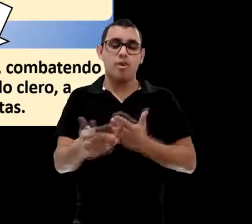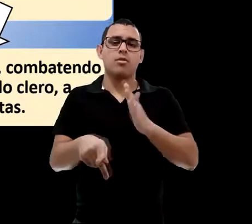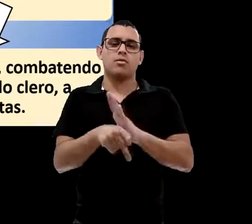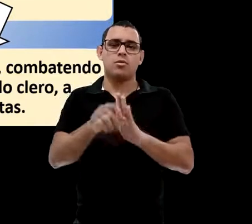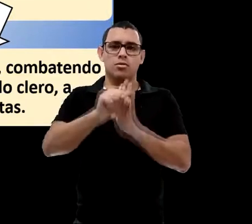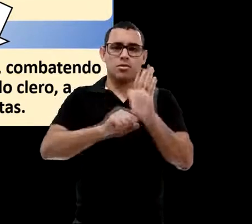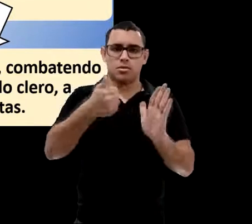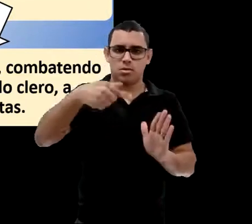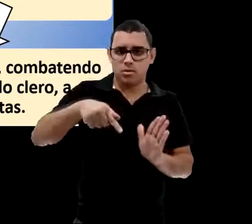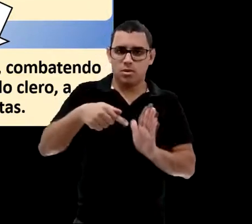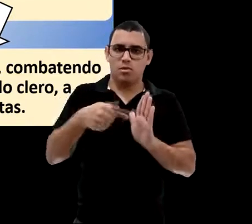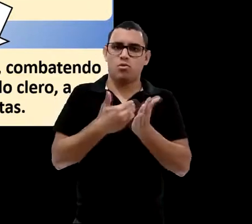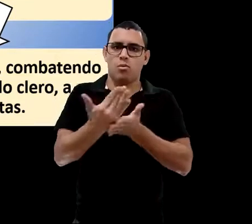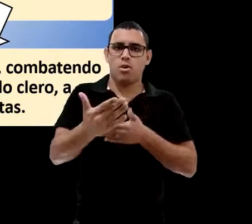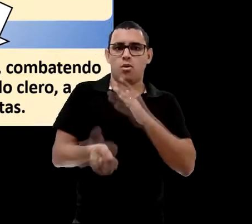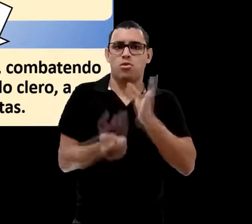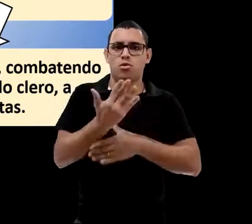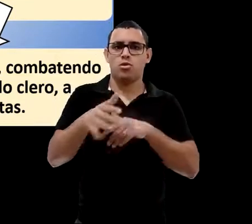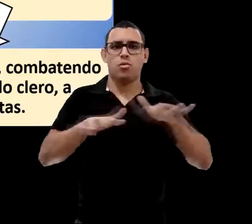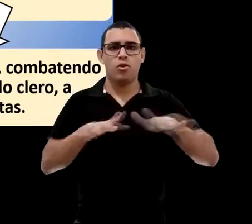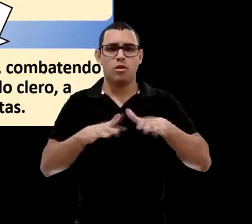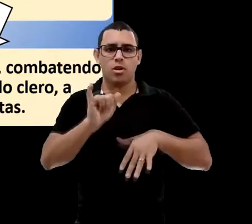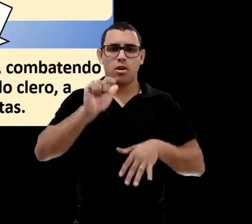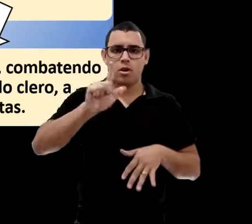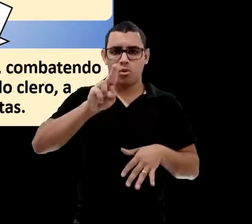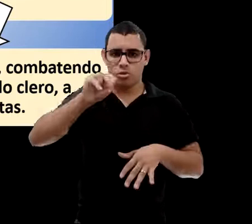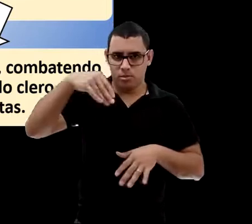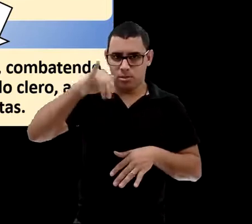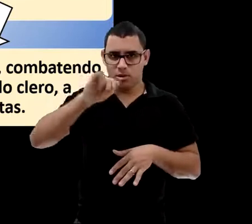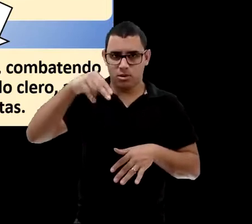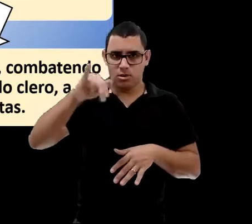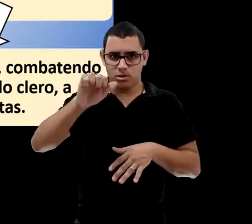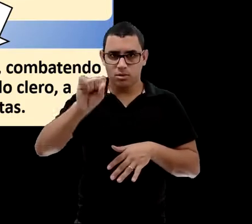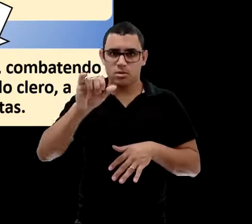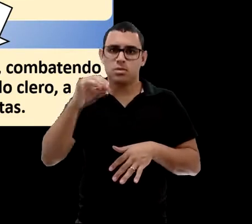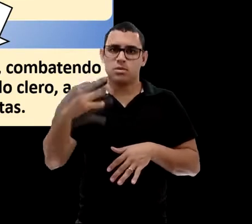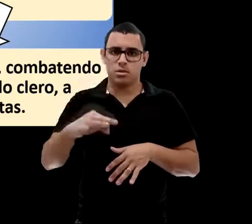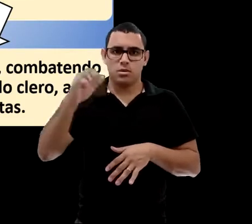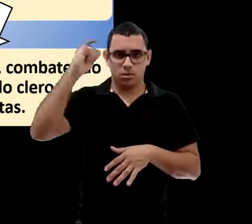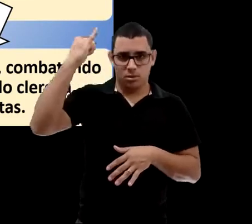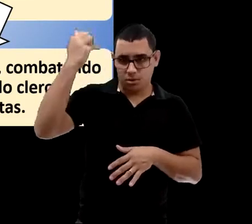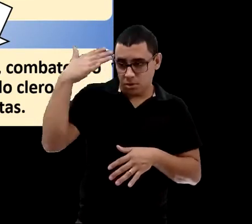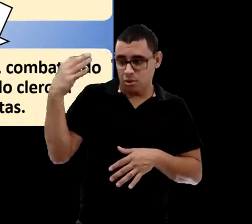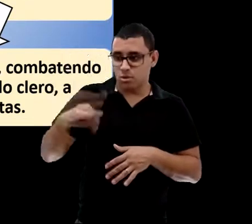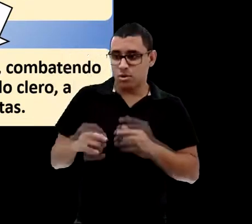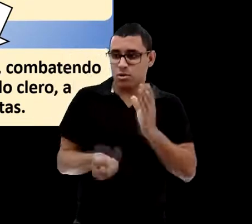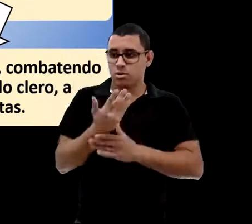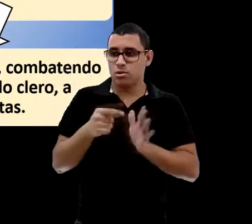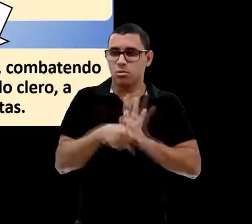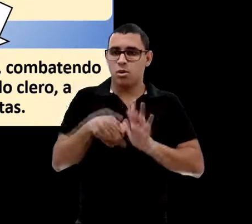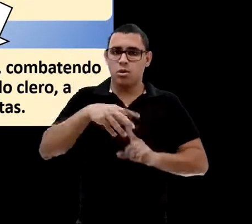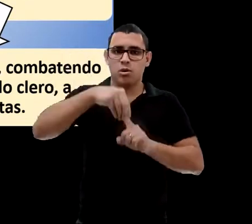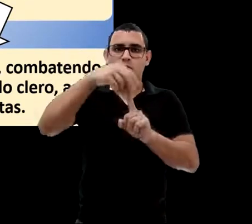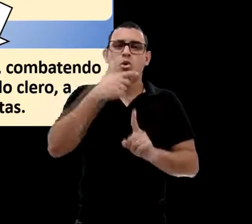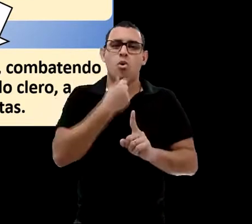Então isso vai ganhar força no século XVII e vai gerar o movimento iluminista no século XVIII. Né? No século XVII temos aí